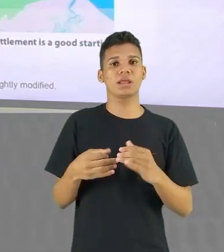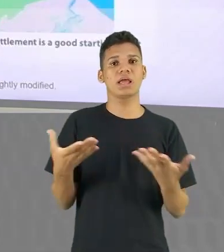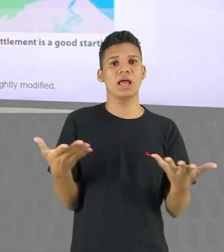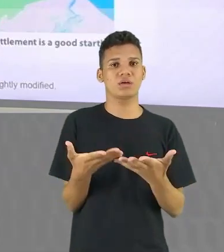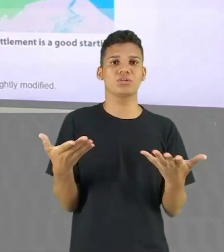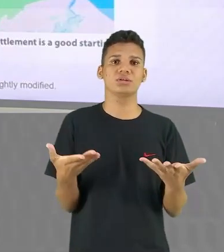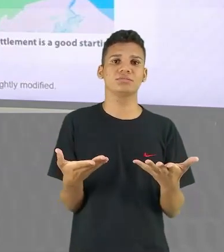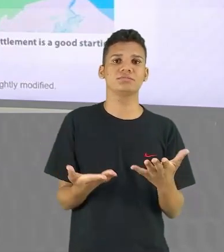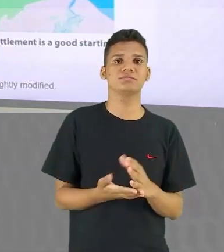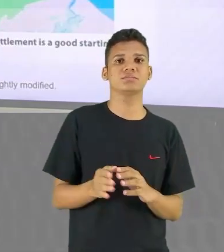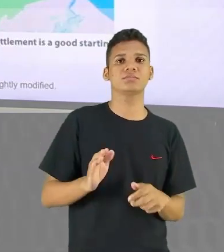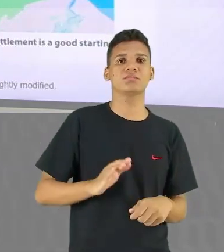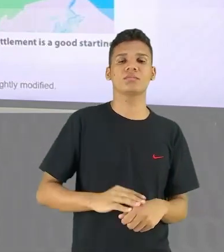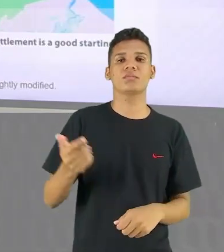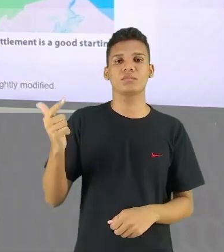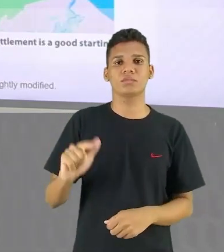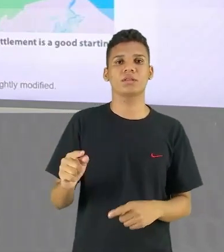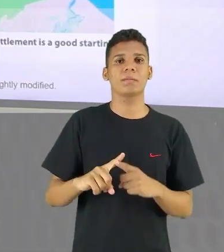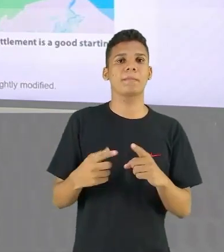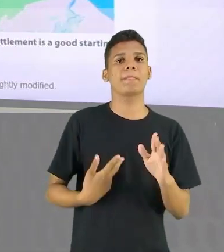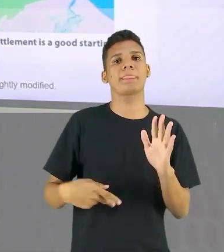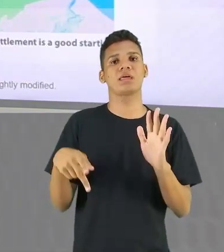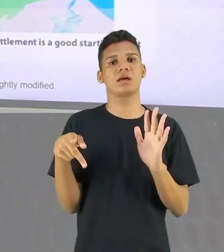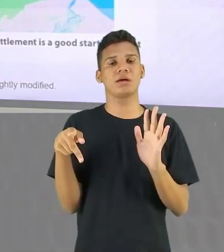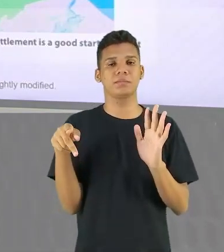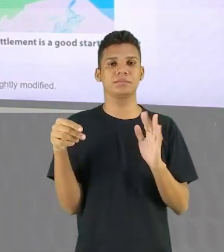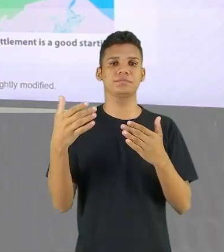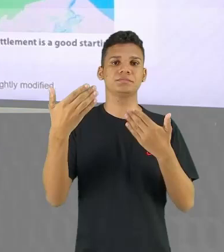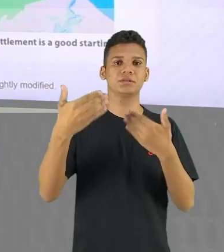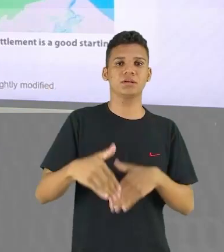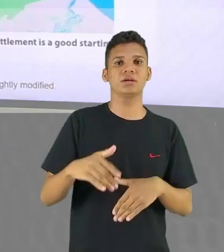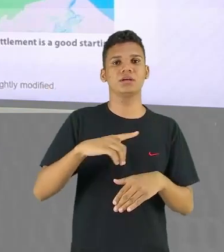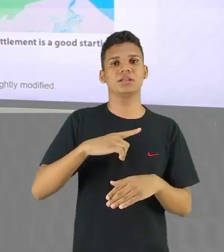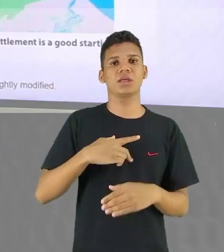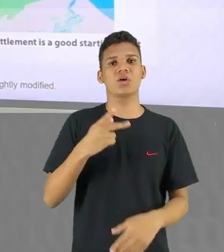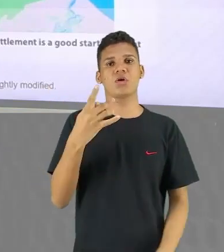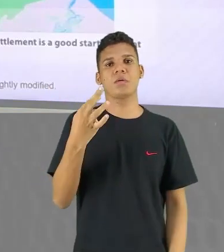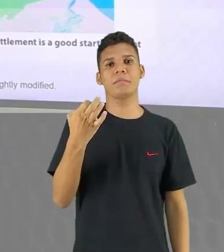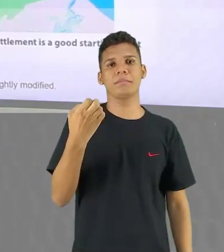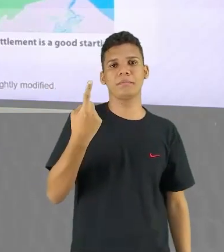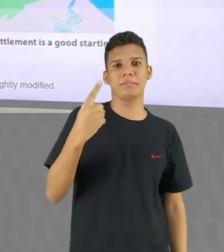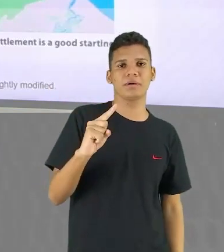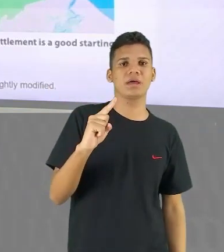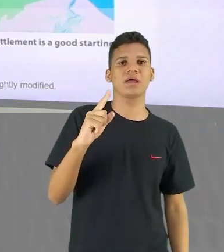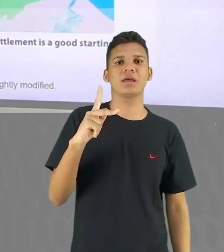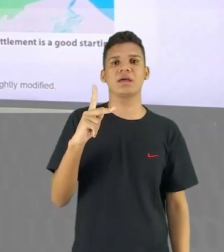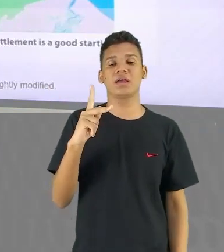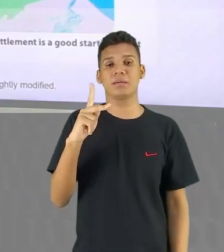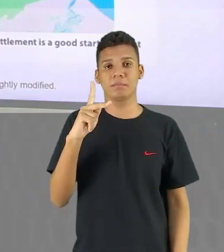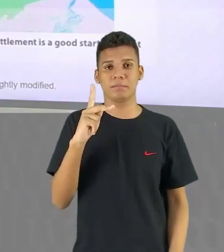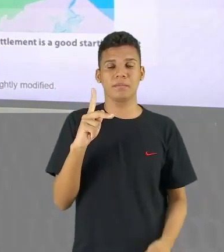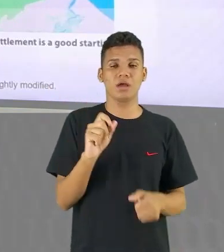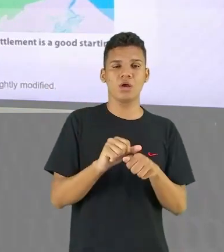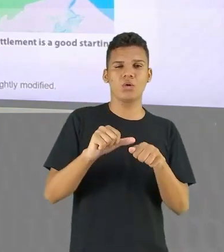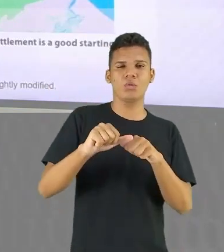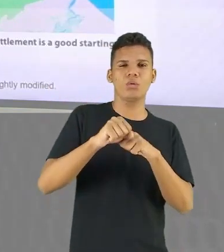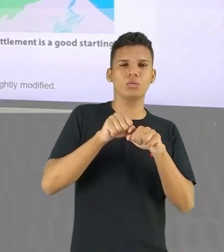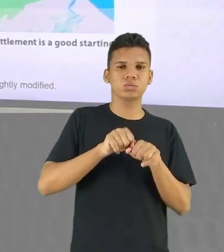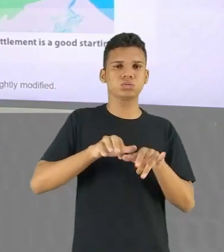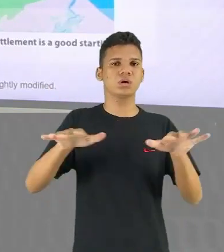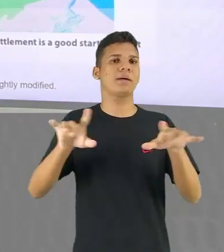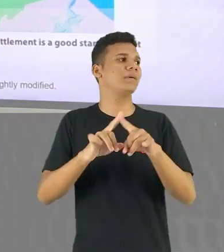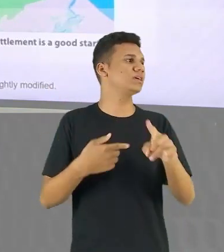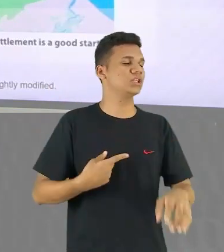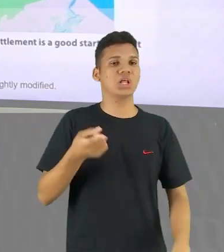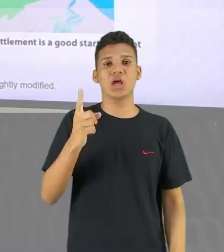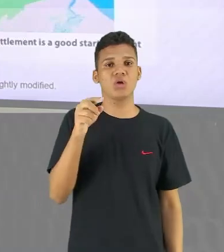um gênero. Olha aqui uma prova da UEMA, isso daqui foi pré-pandemia, que trouxe um gênero textual que também não é muito